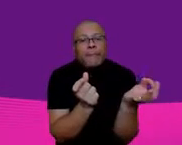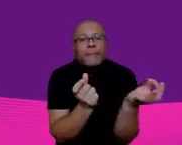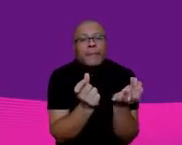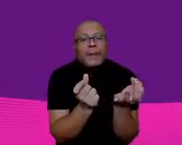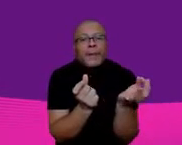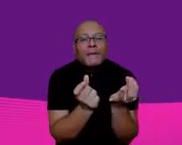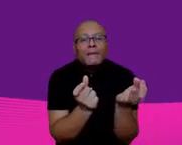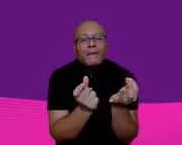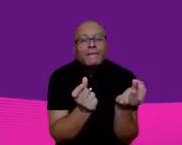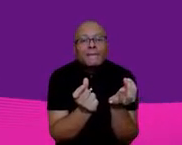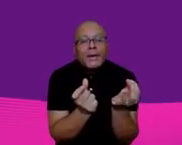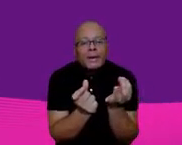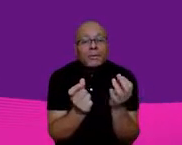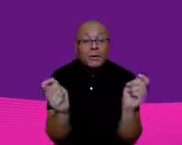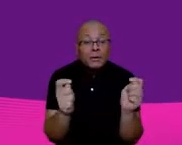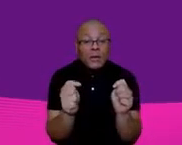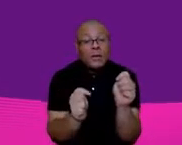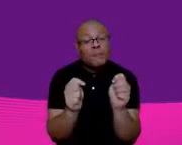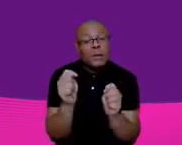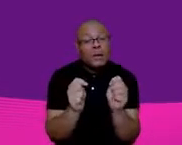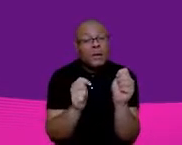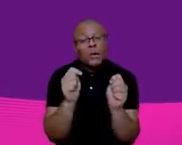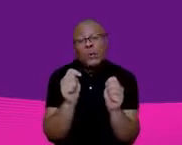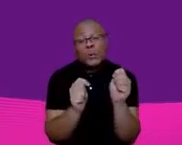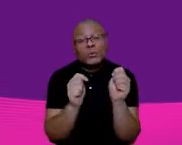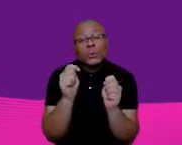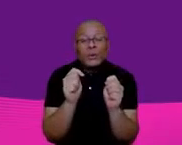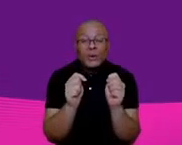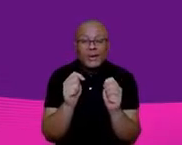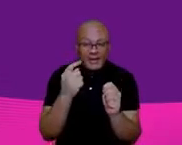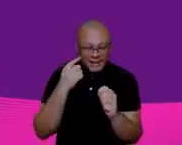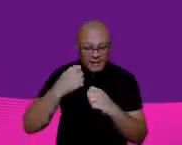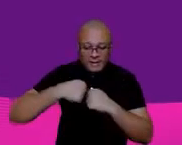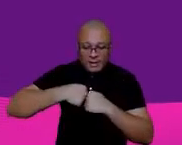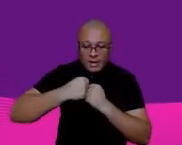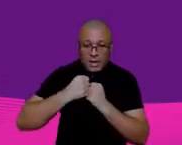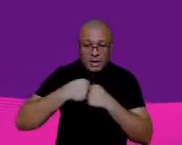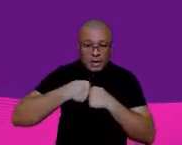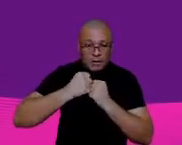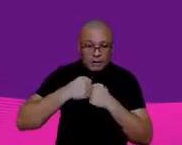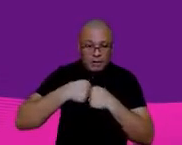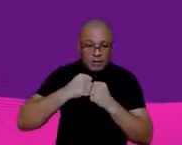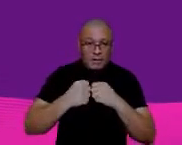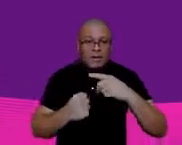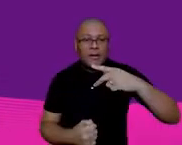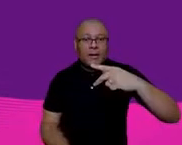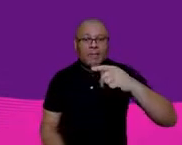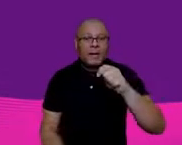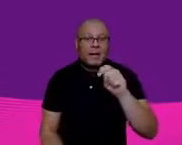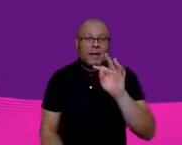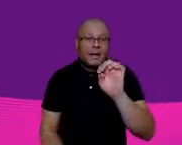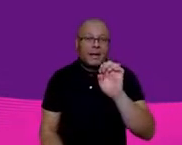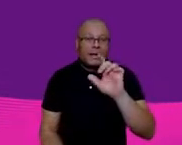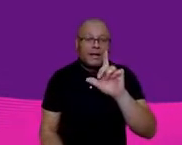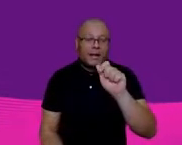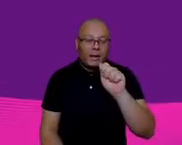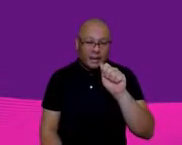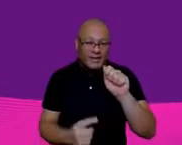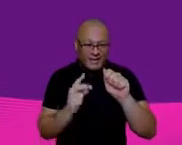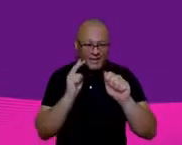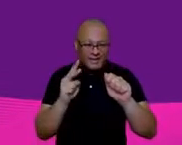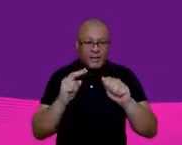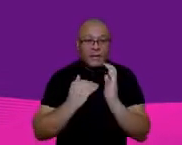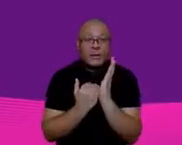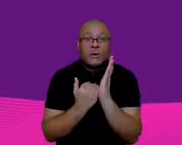podemos controlar tudo isso. Aqui a articulação da patela, vejam que ela não sobe, ela não